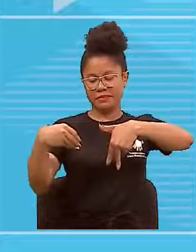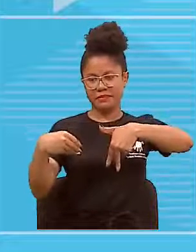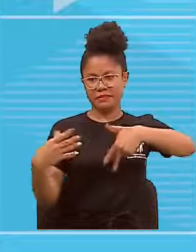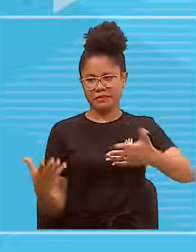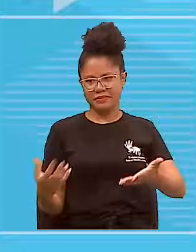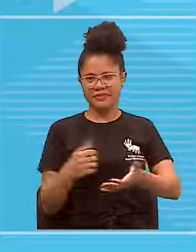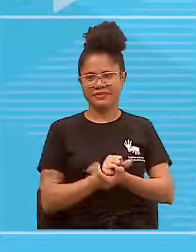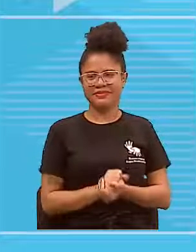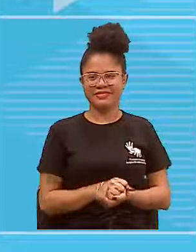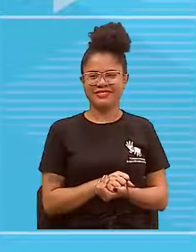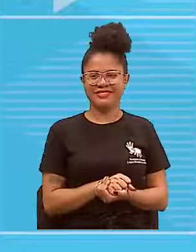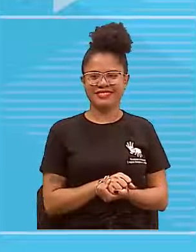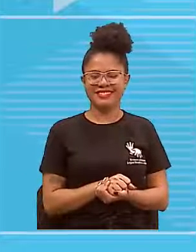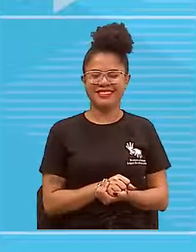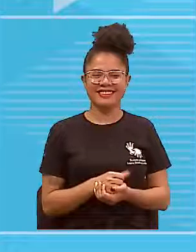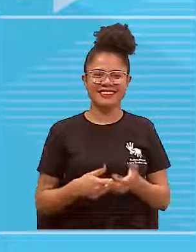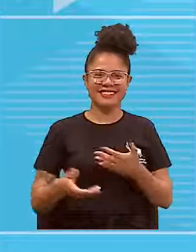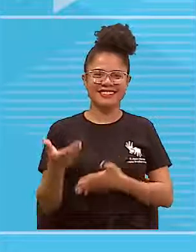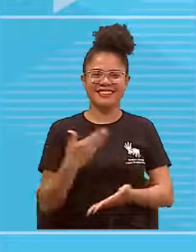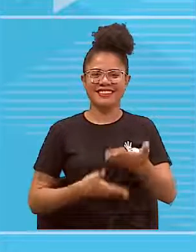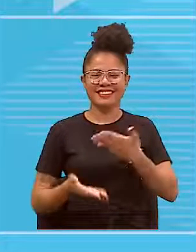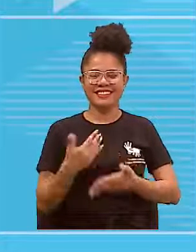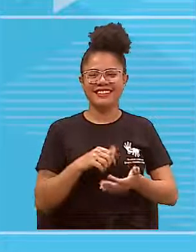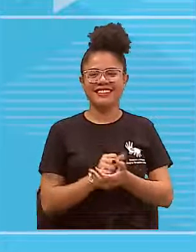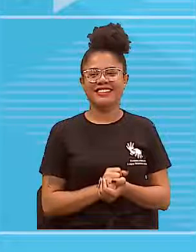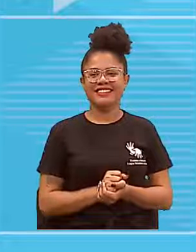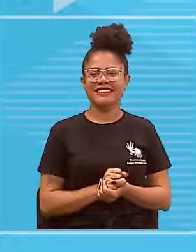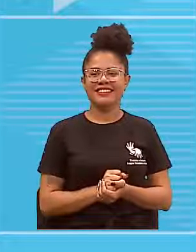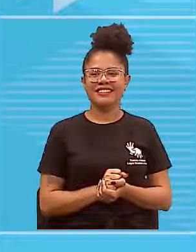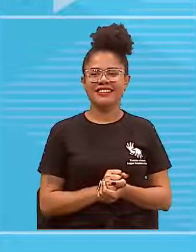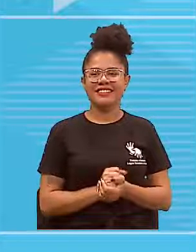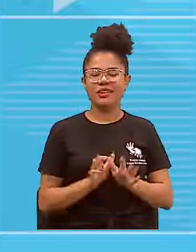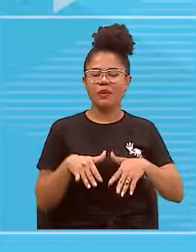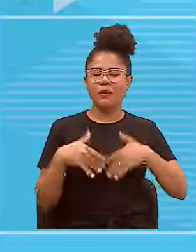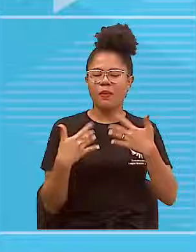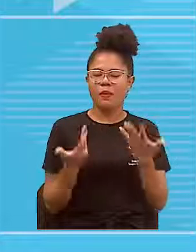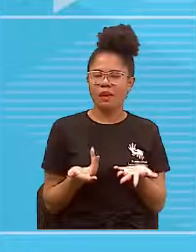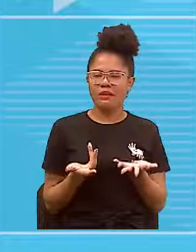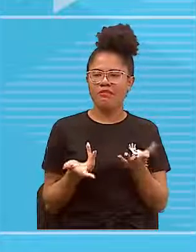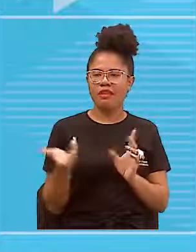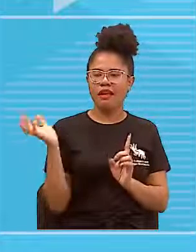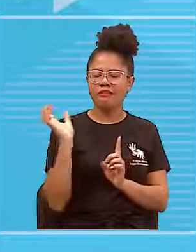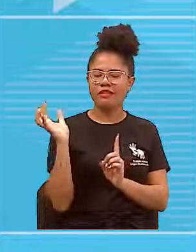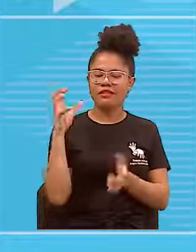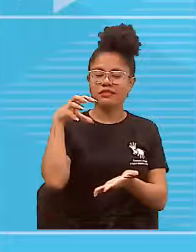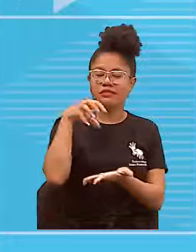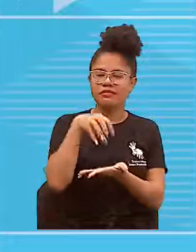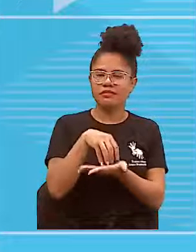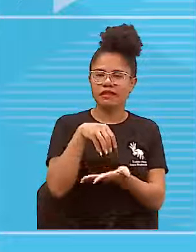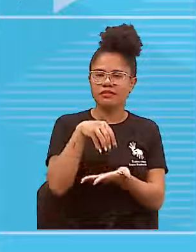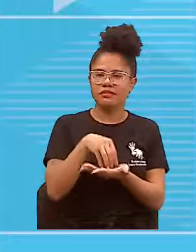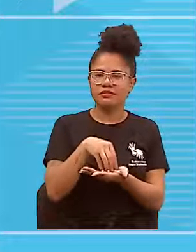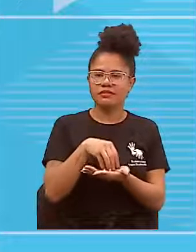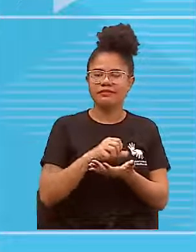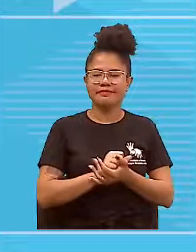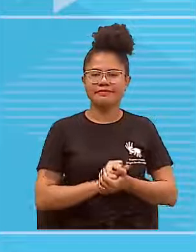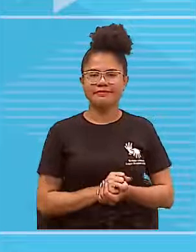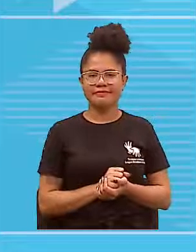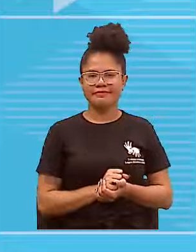moda tem a ver com as medidas de tendência central, tem a ver com